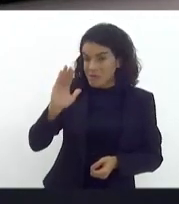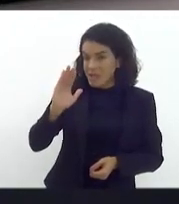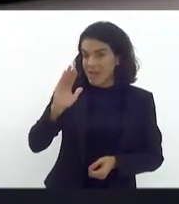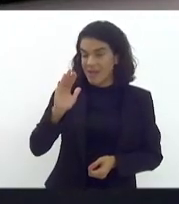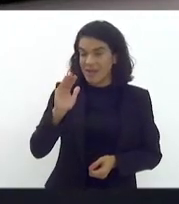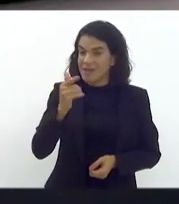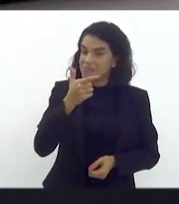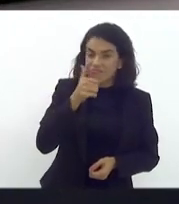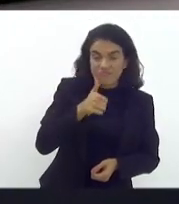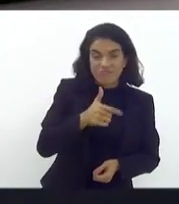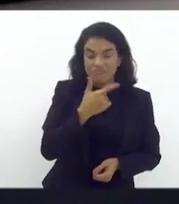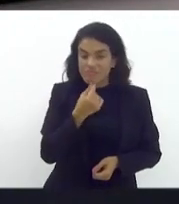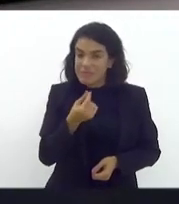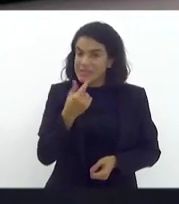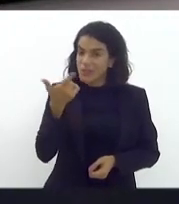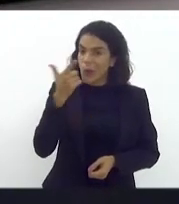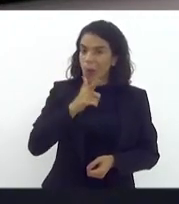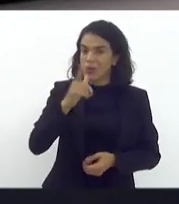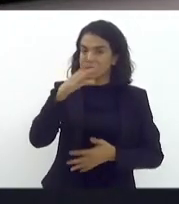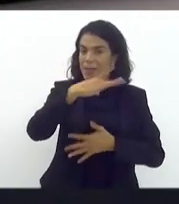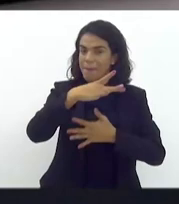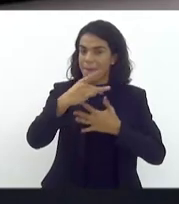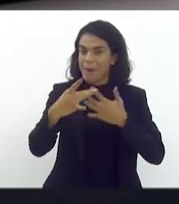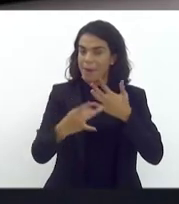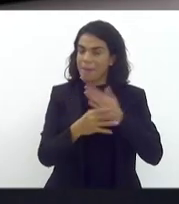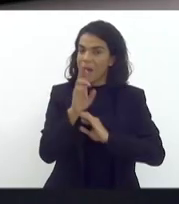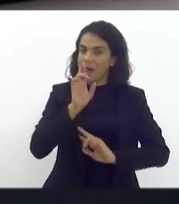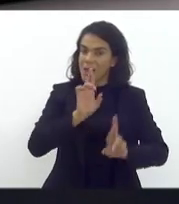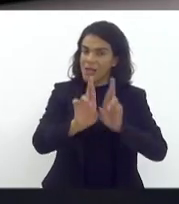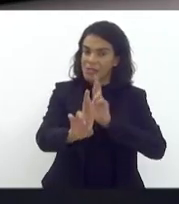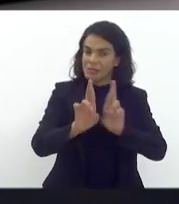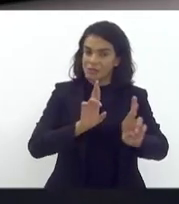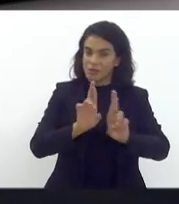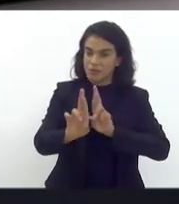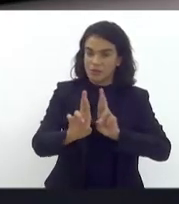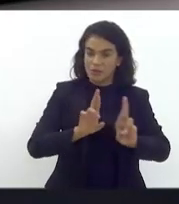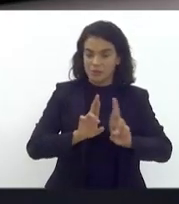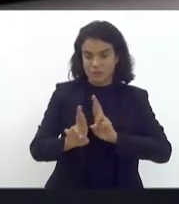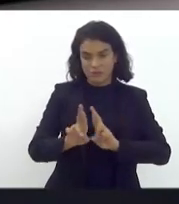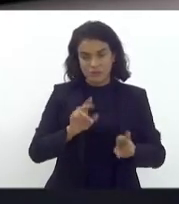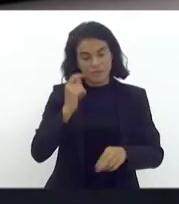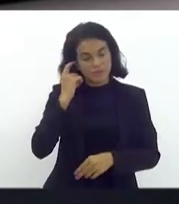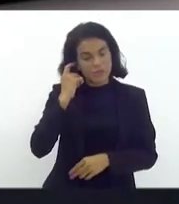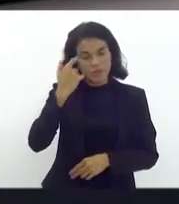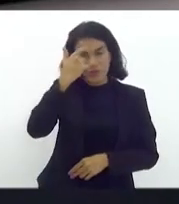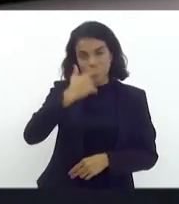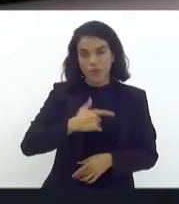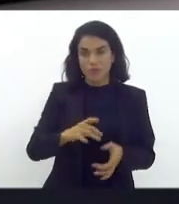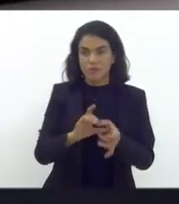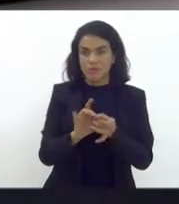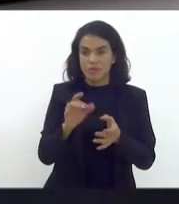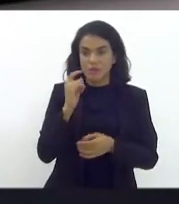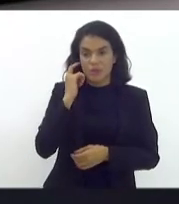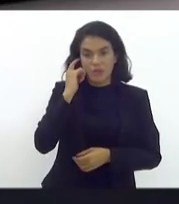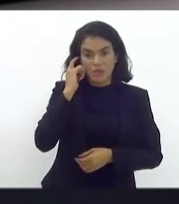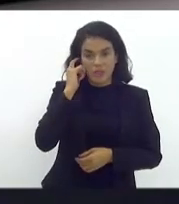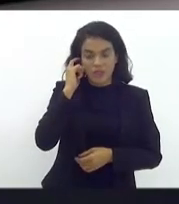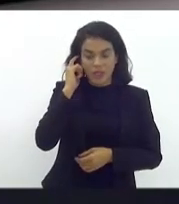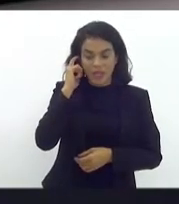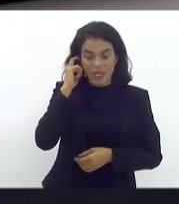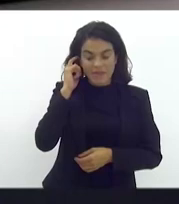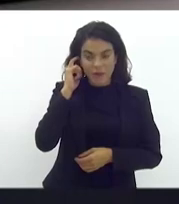e senhoras Se eu conseguir abordar todas as questões aqui levantadas e fico à disposição se alguma